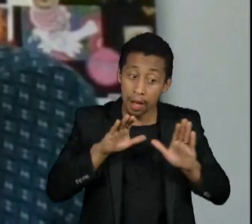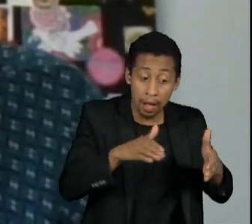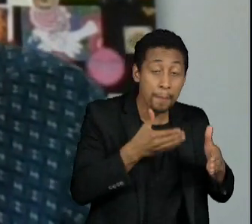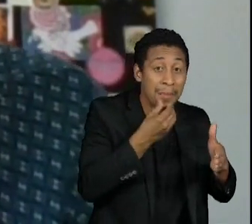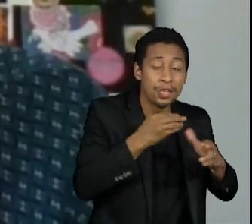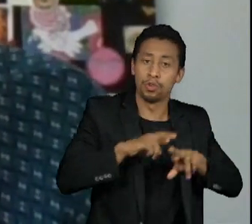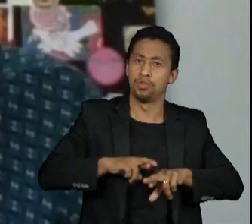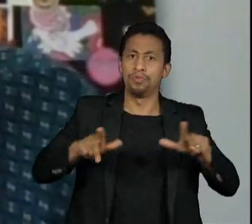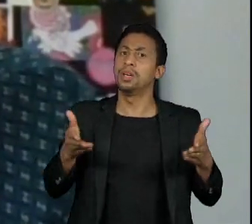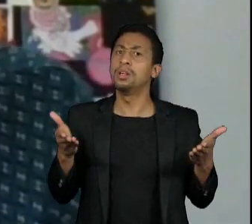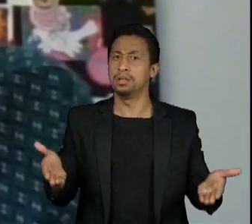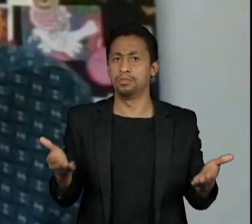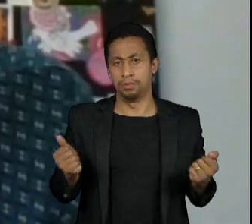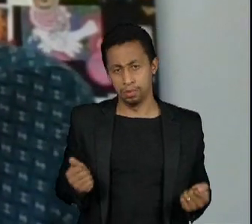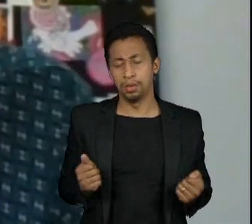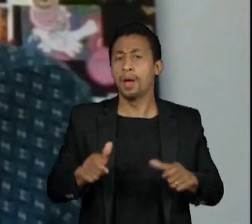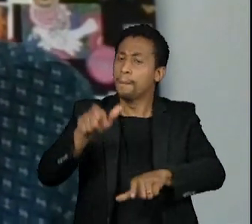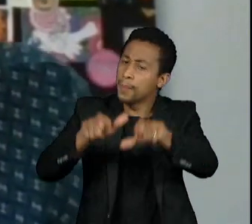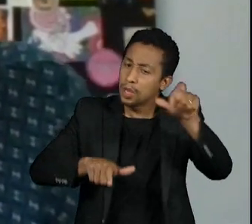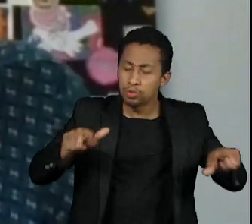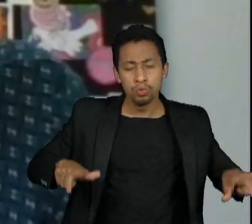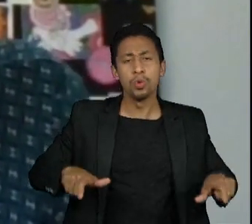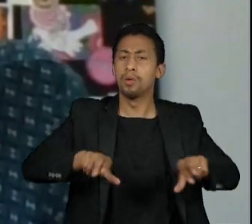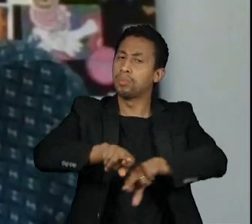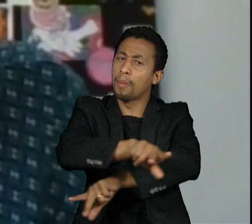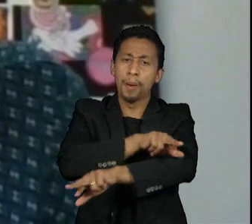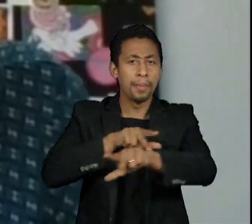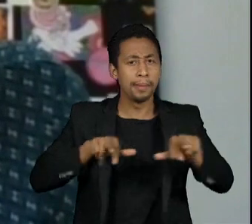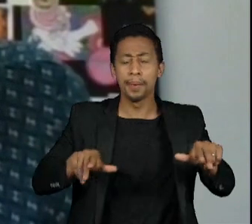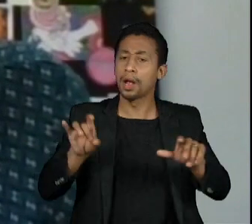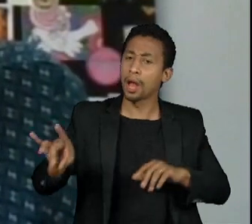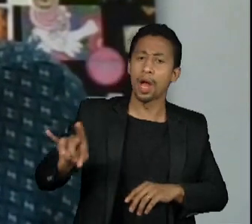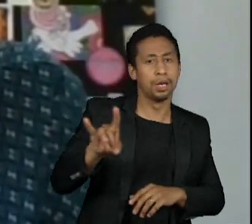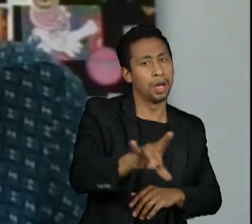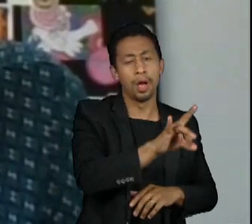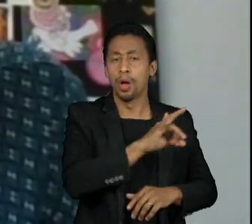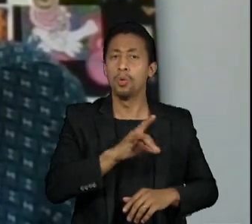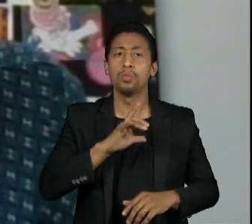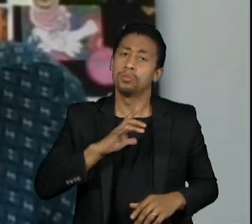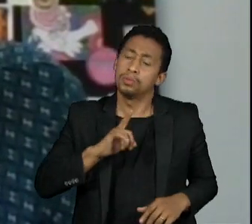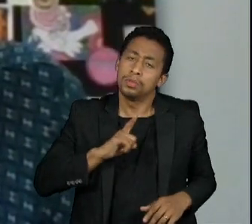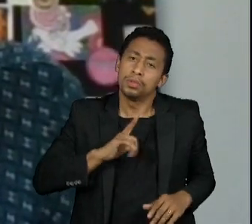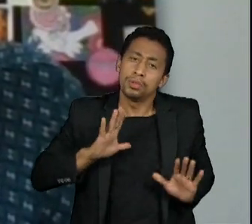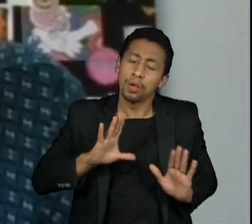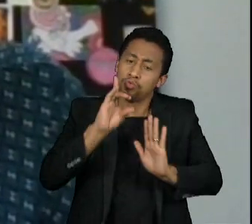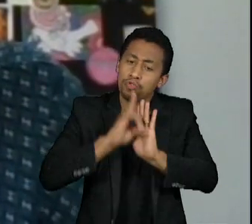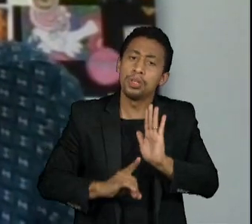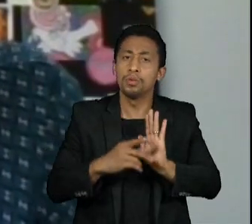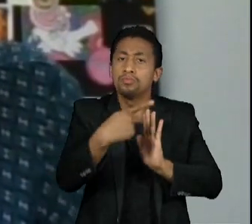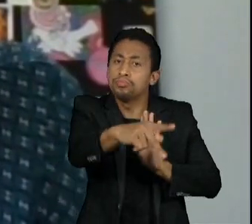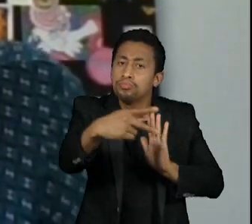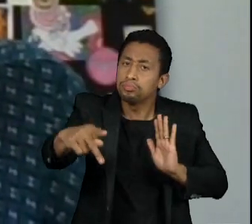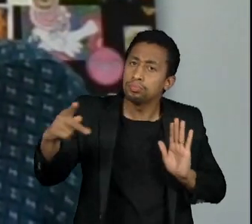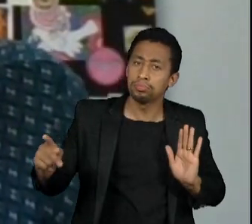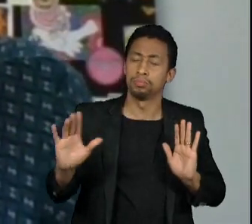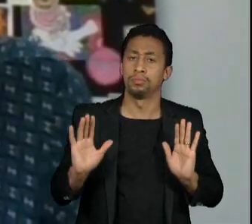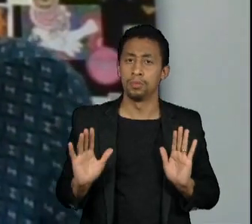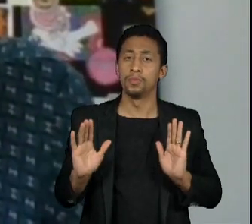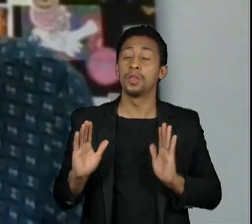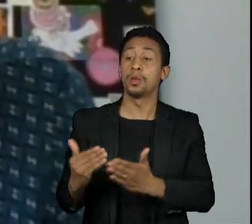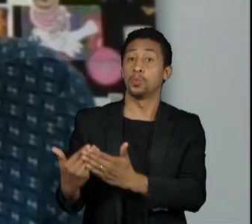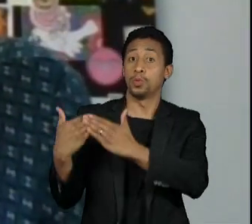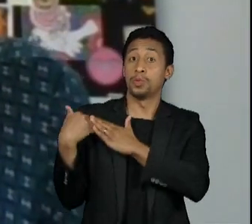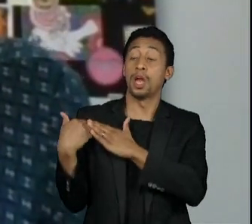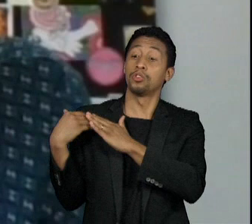pessoas na sua diversidade. Então, entendendo essa diversidade e atuando cada um no seu